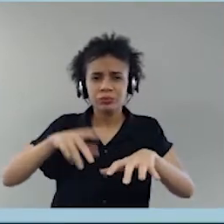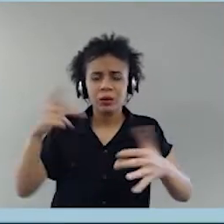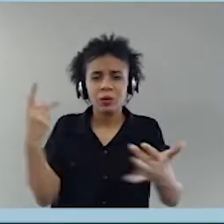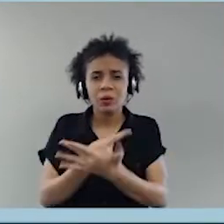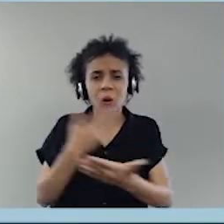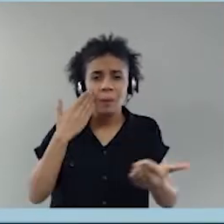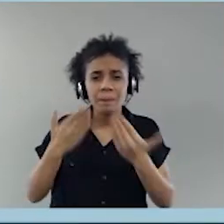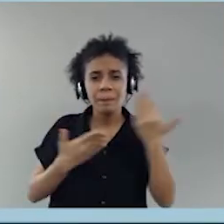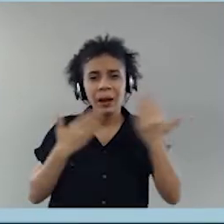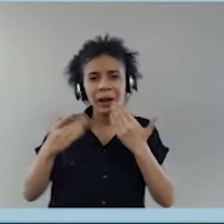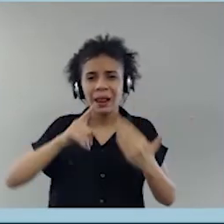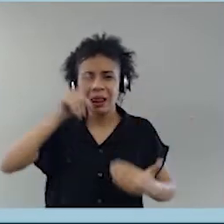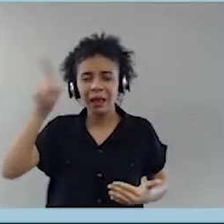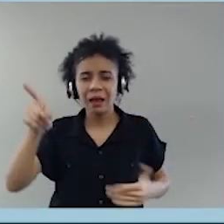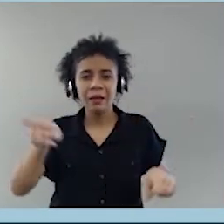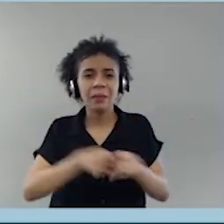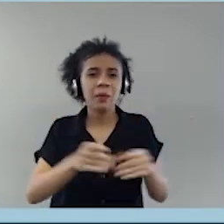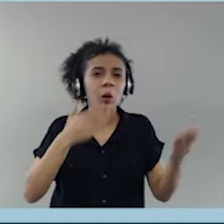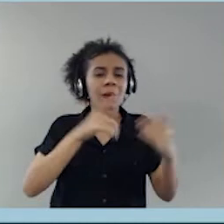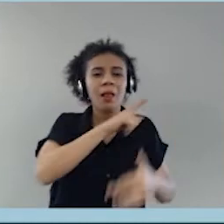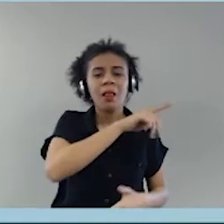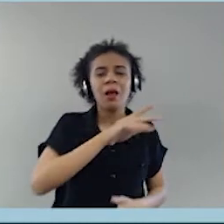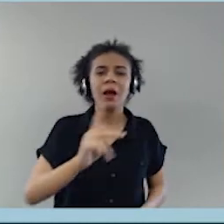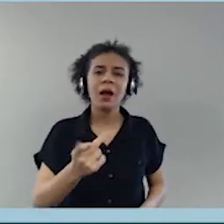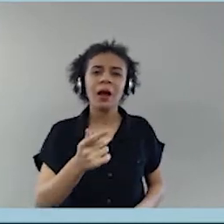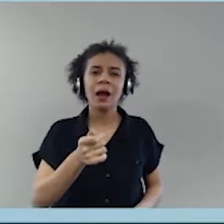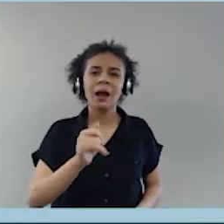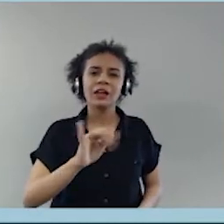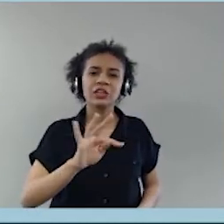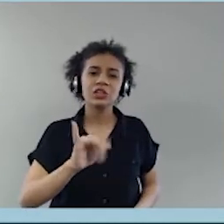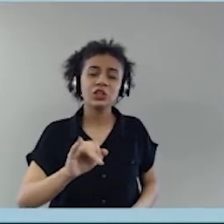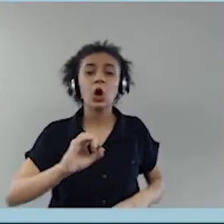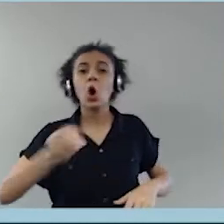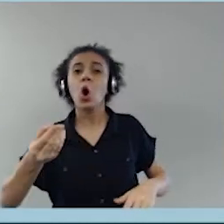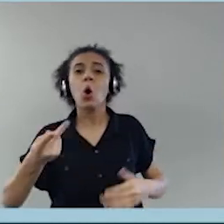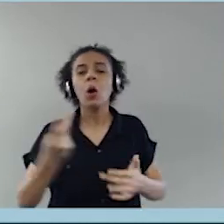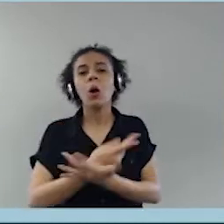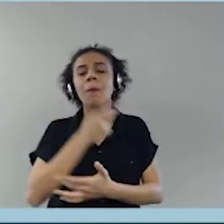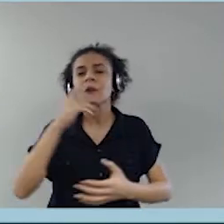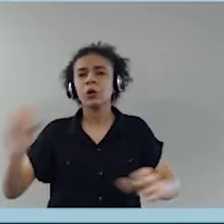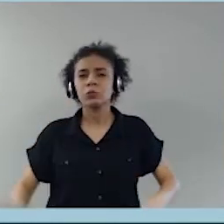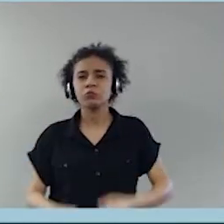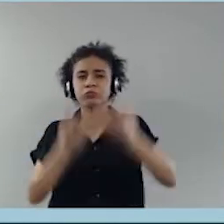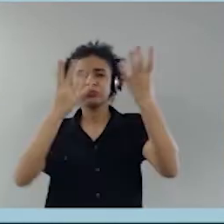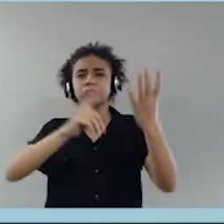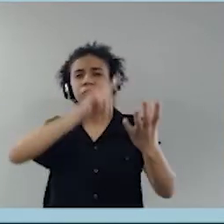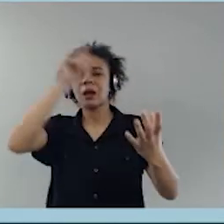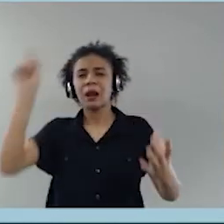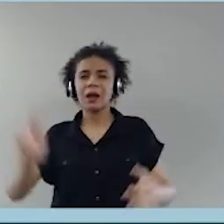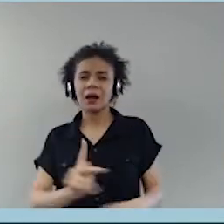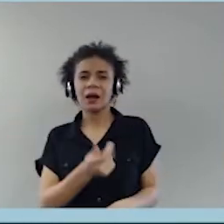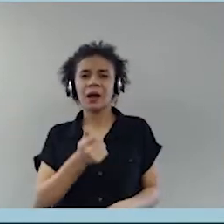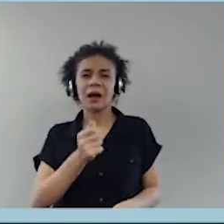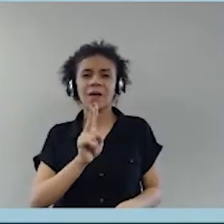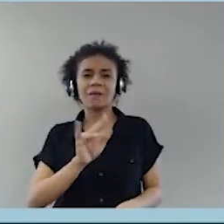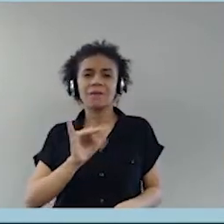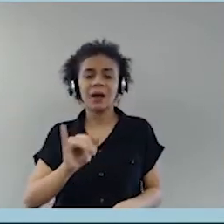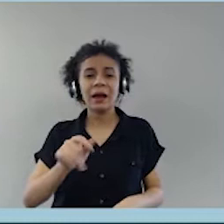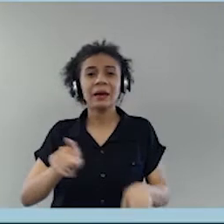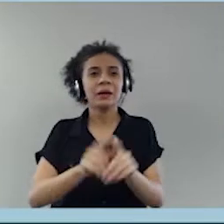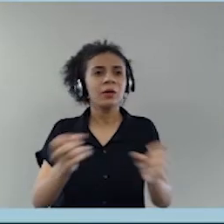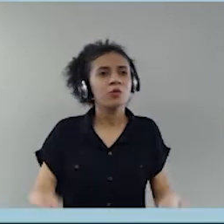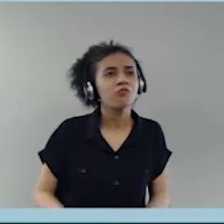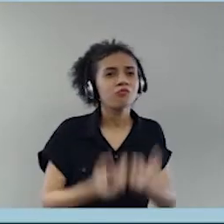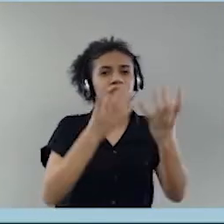um terremoto no Haiti, ou o que foi um vulcão ativo no Havaí e o que foi um